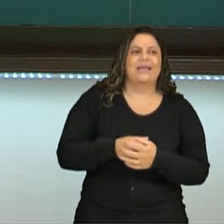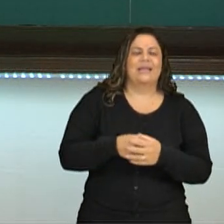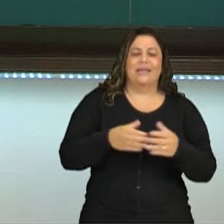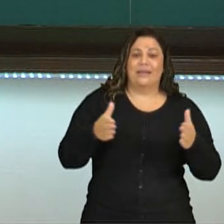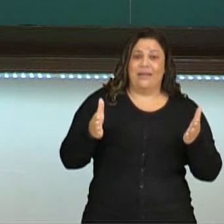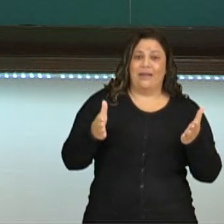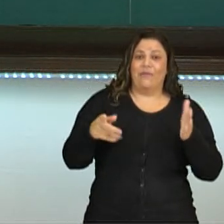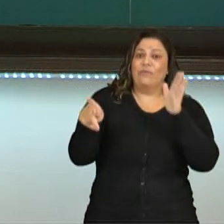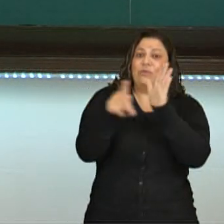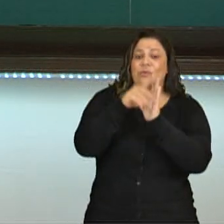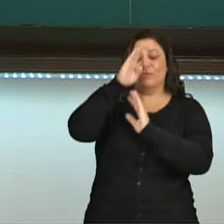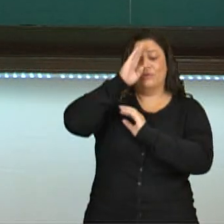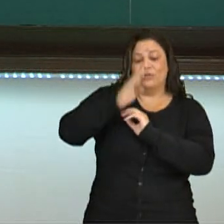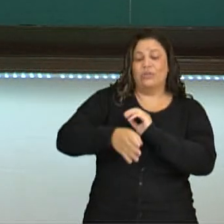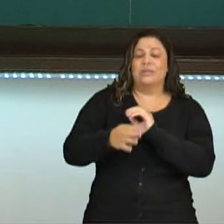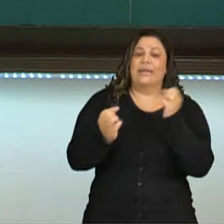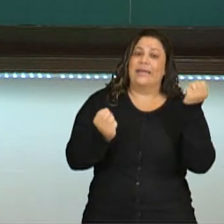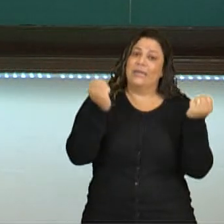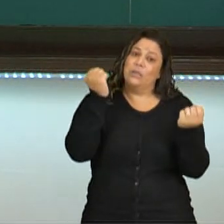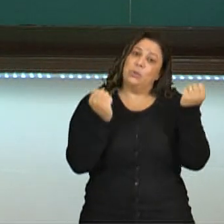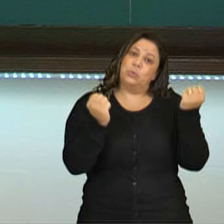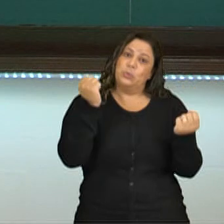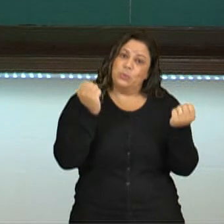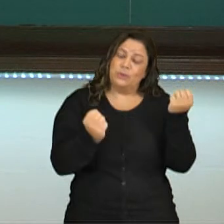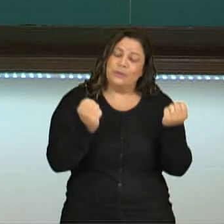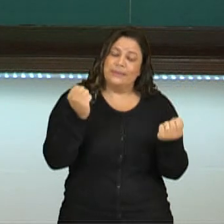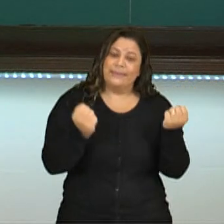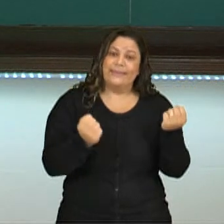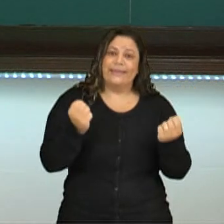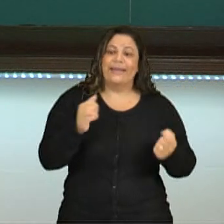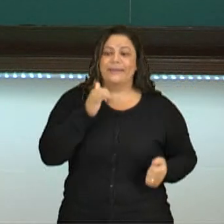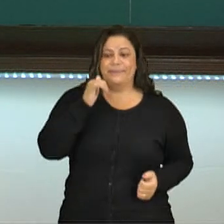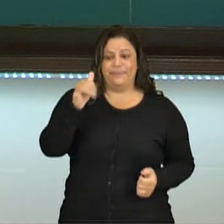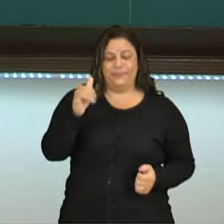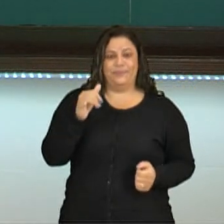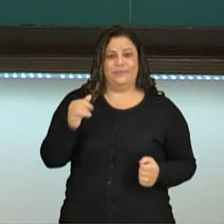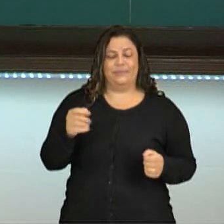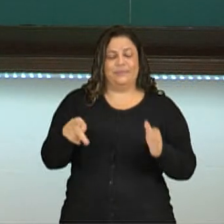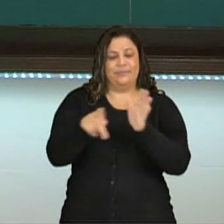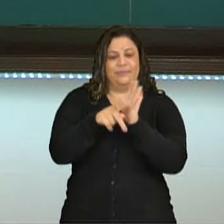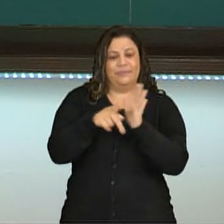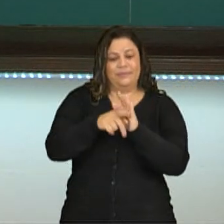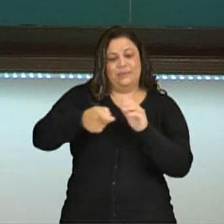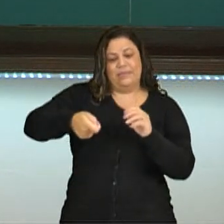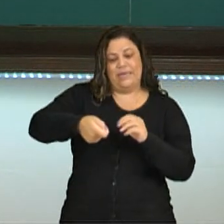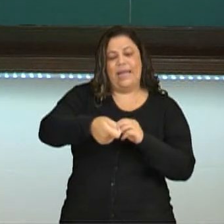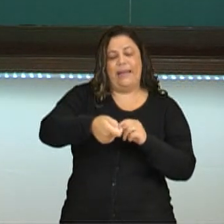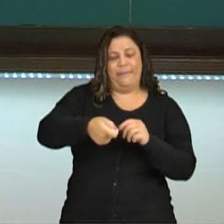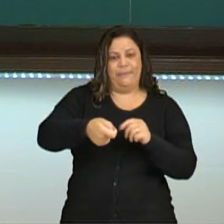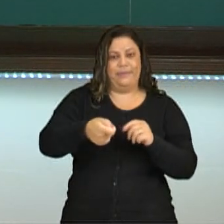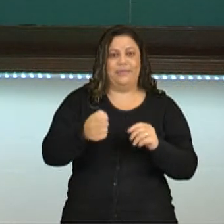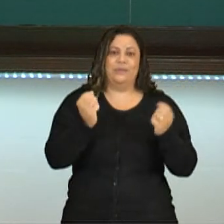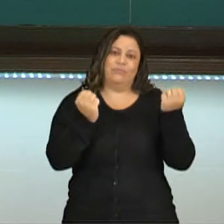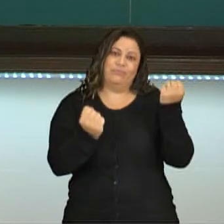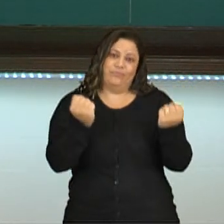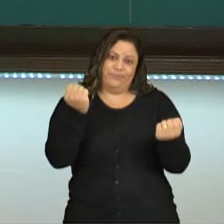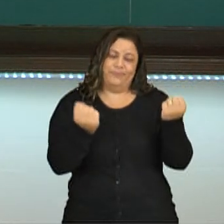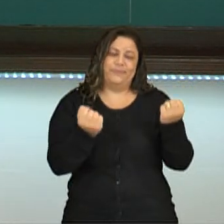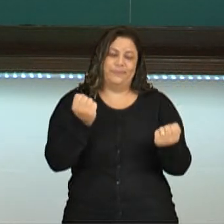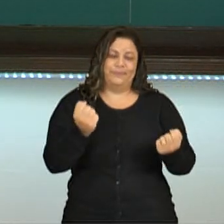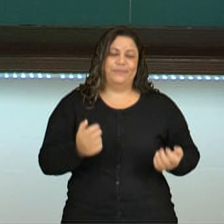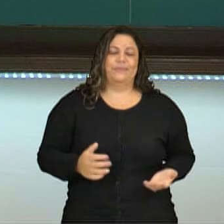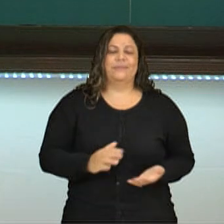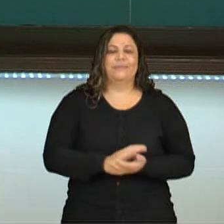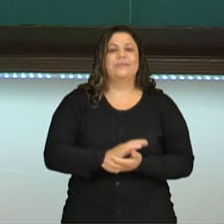no carro porque eles usavam o sistema elétrico do carro, aquela bateria do carro para